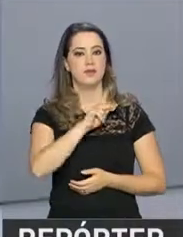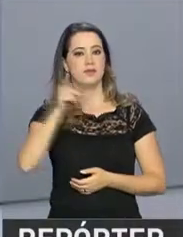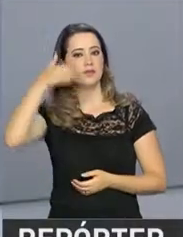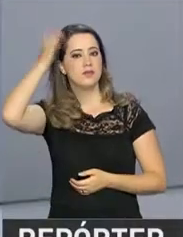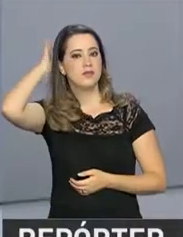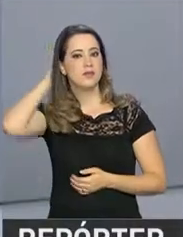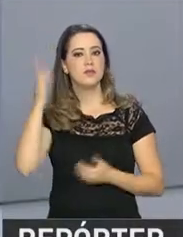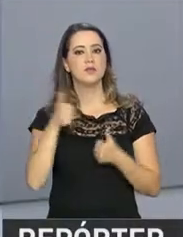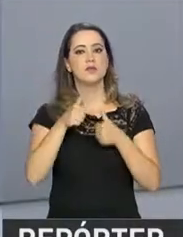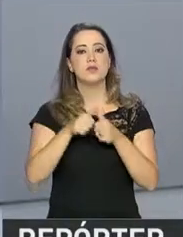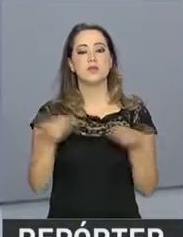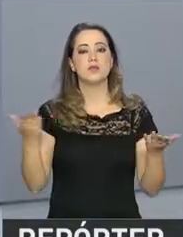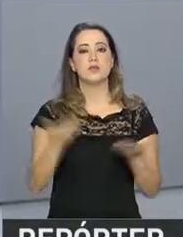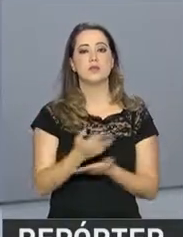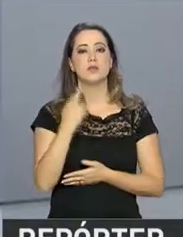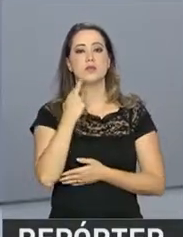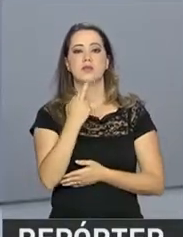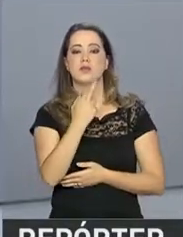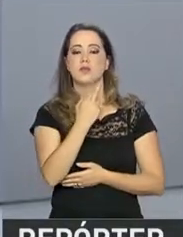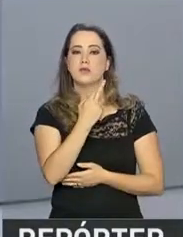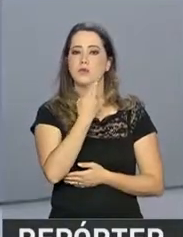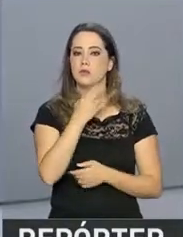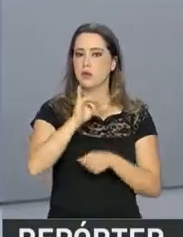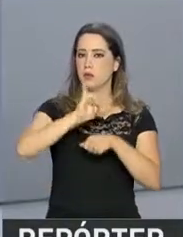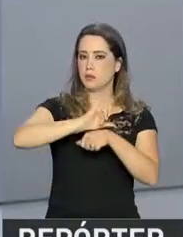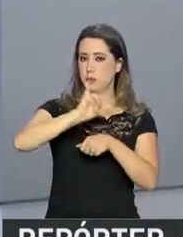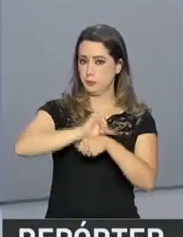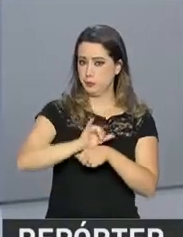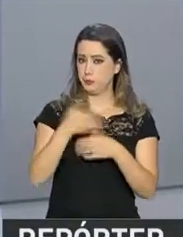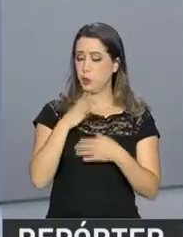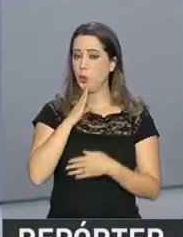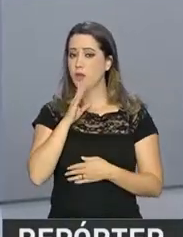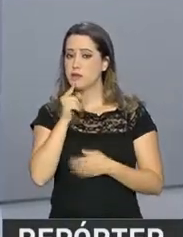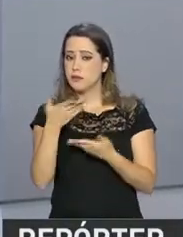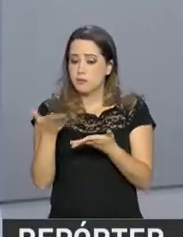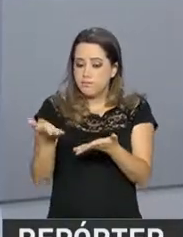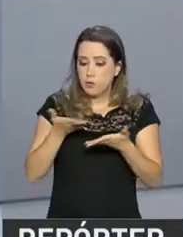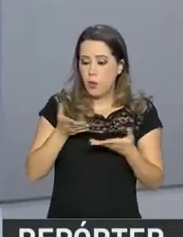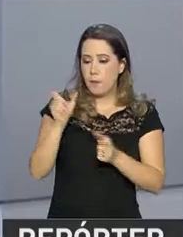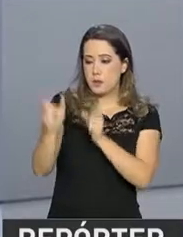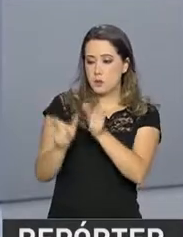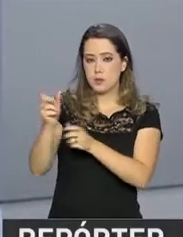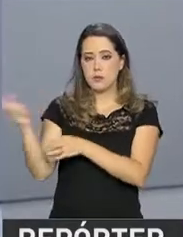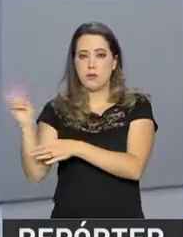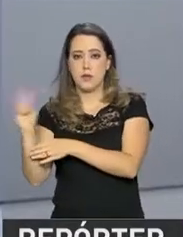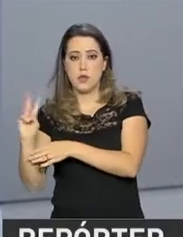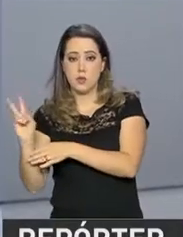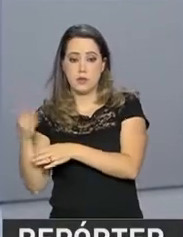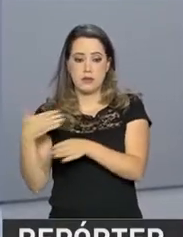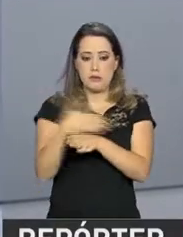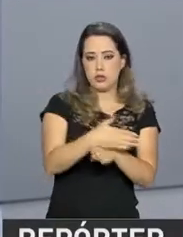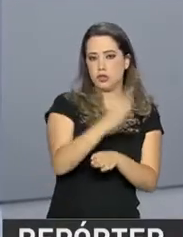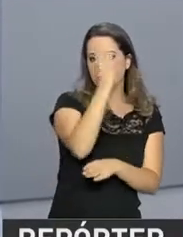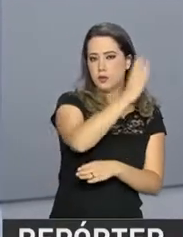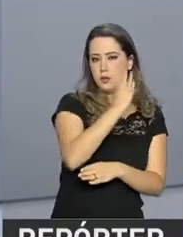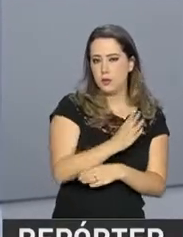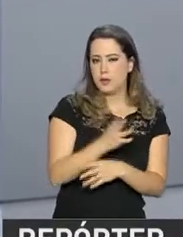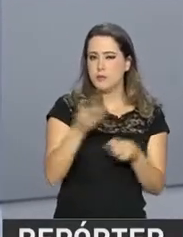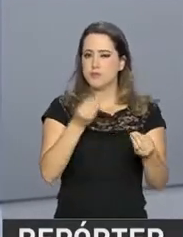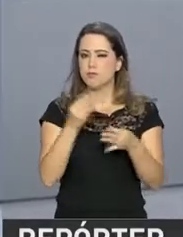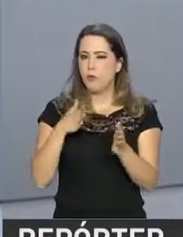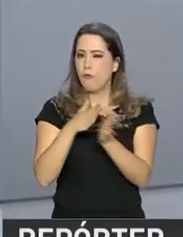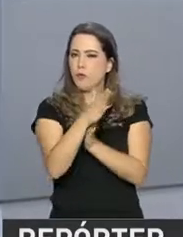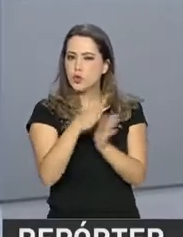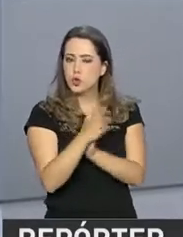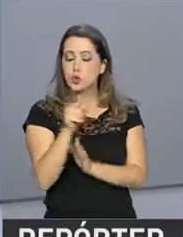presidente michel temer esteve hoje em boa vista roraima ele foi conhecer o acolhimento aos venezuelanos que chegam ao brasil fugindo